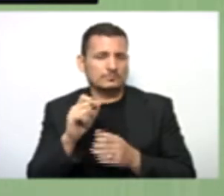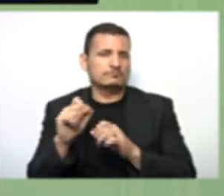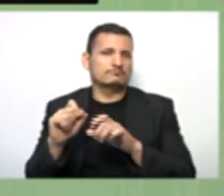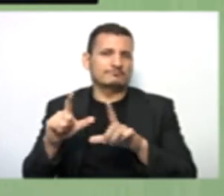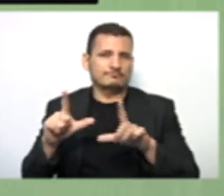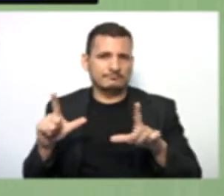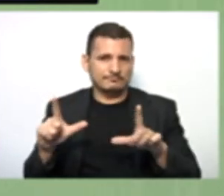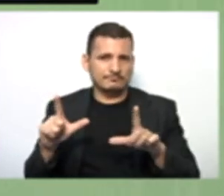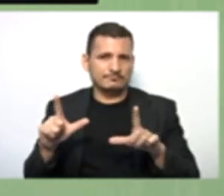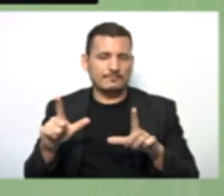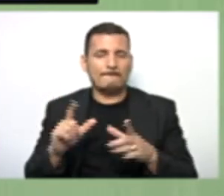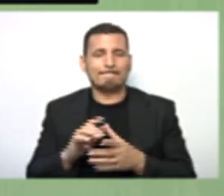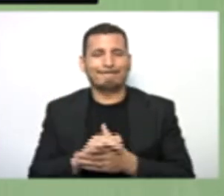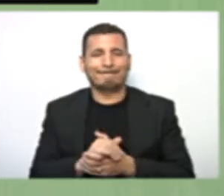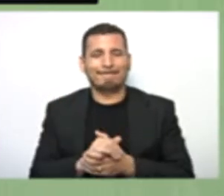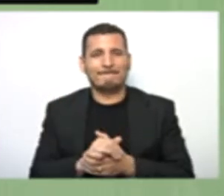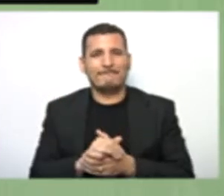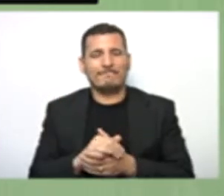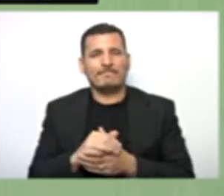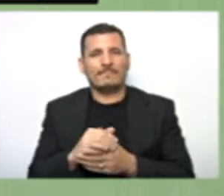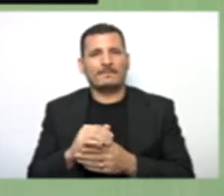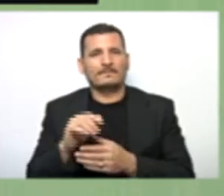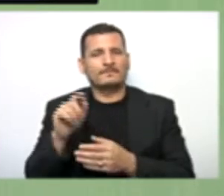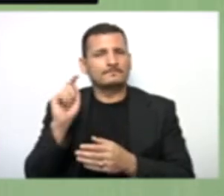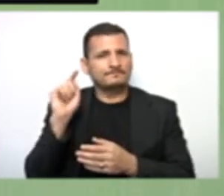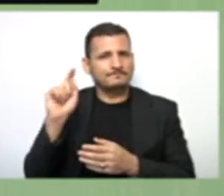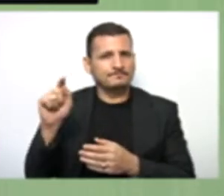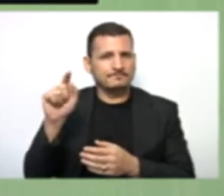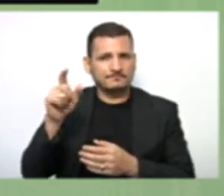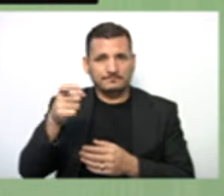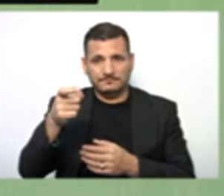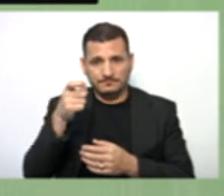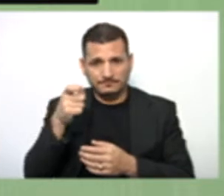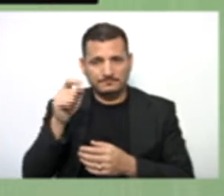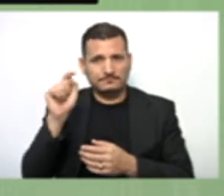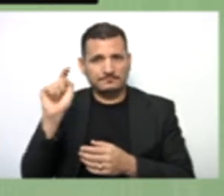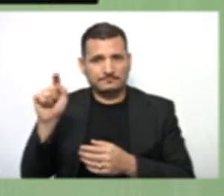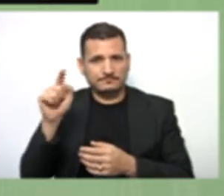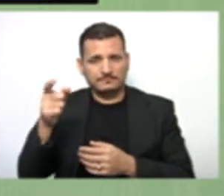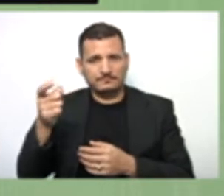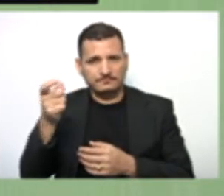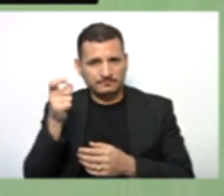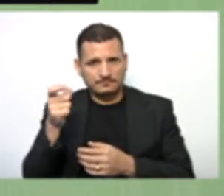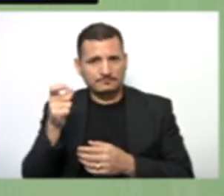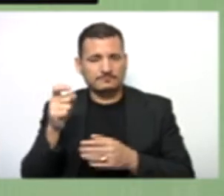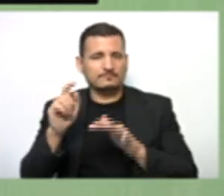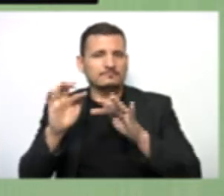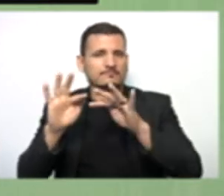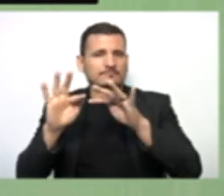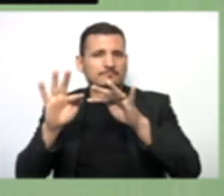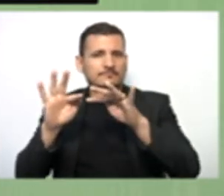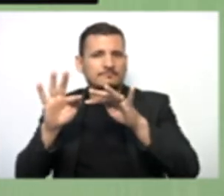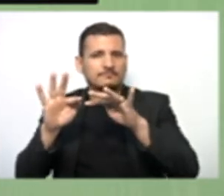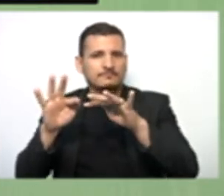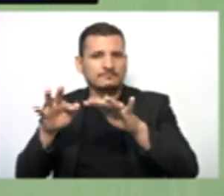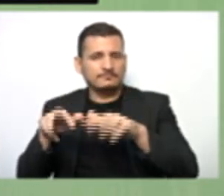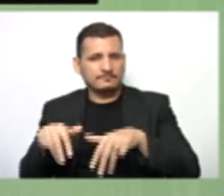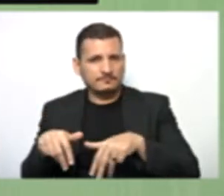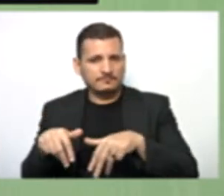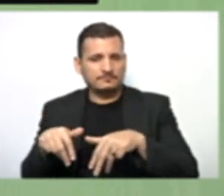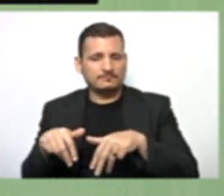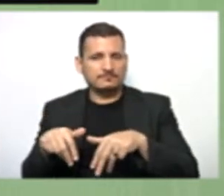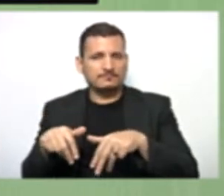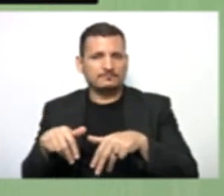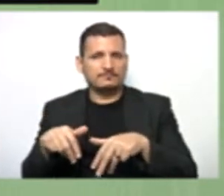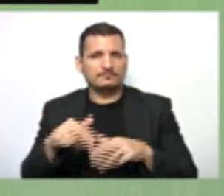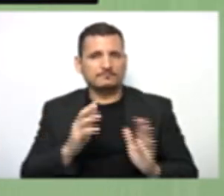executar ele. Então, repara, quando a gente clicou no xizinho, a gente deu início à